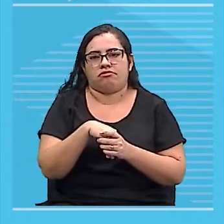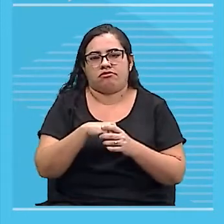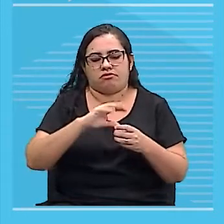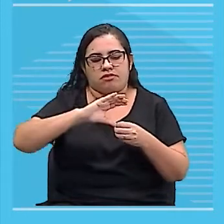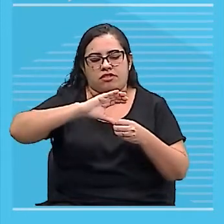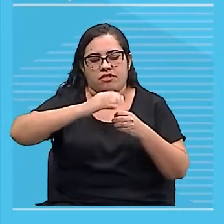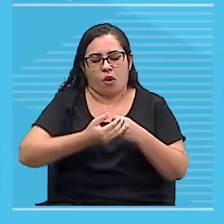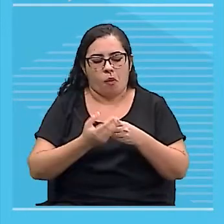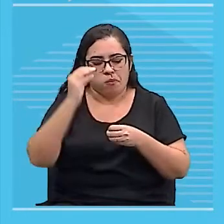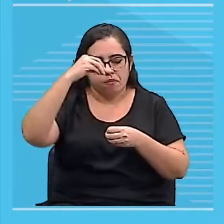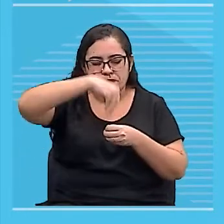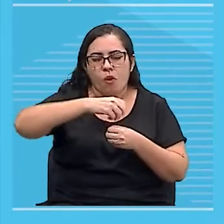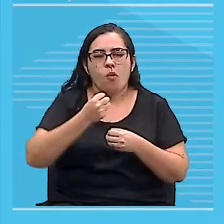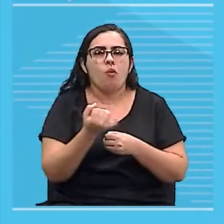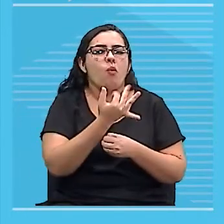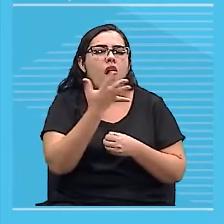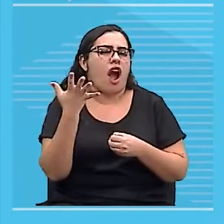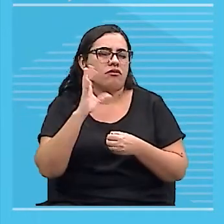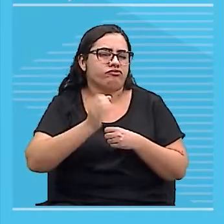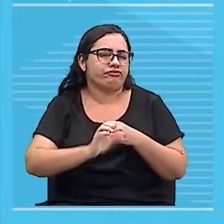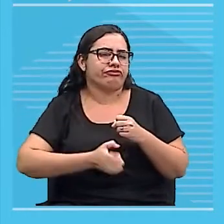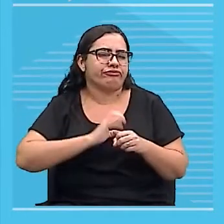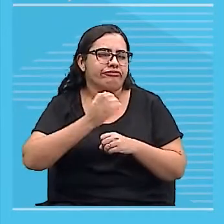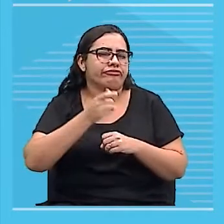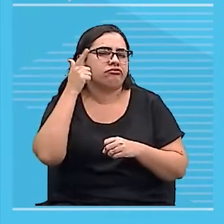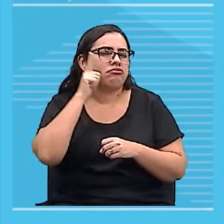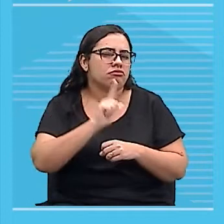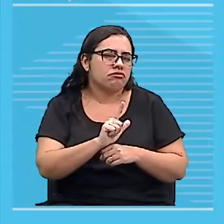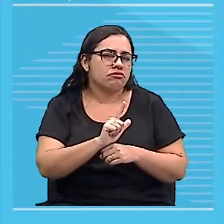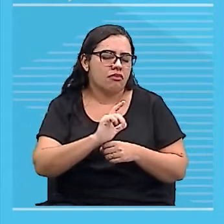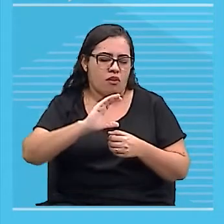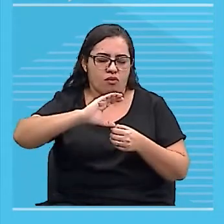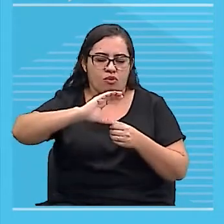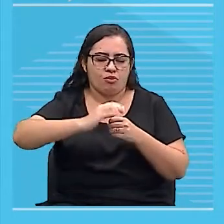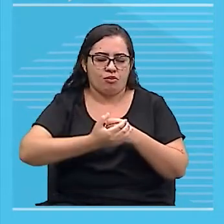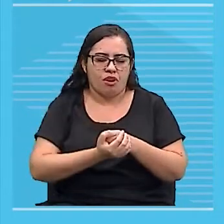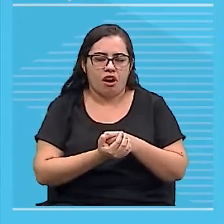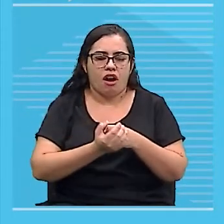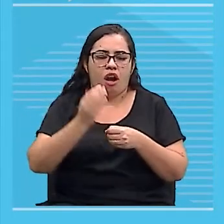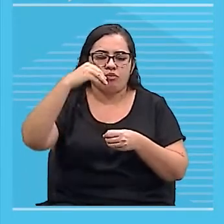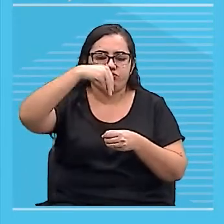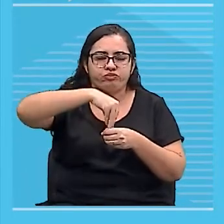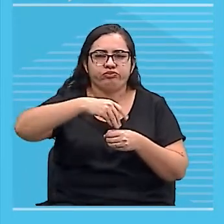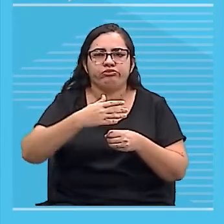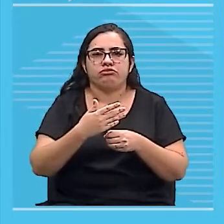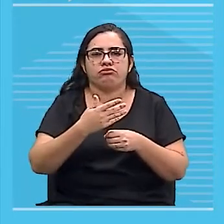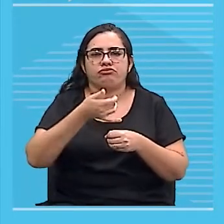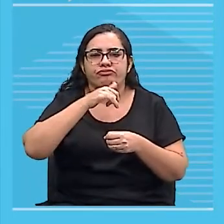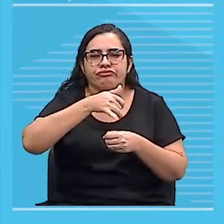capacitor. Qual é a quantidade de carga que eu consigo